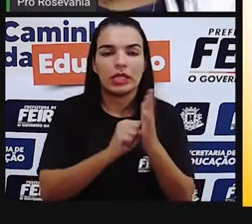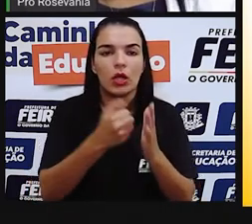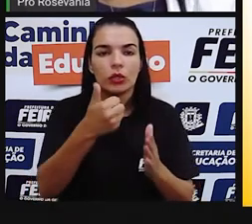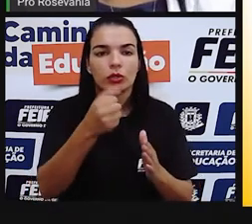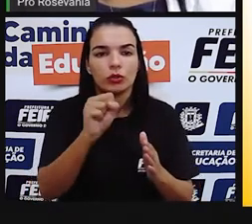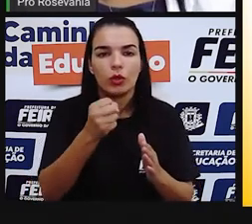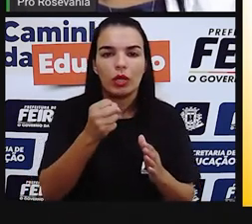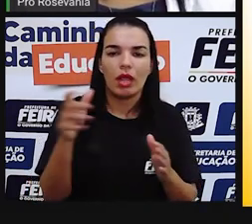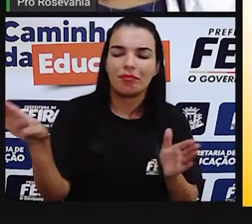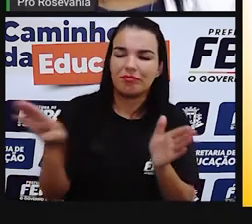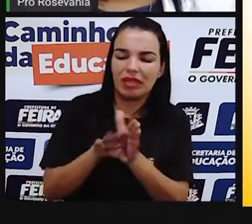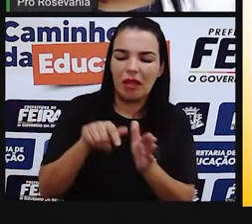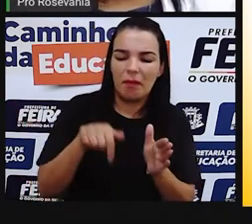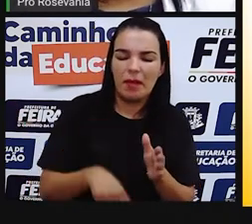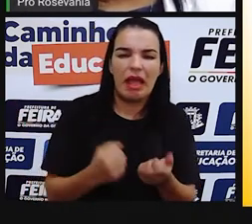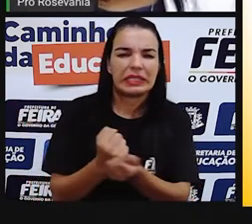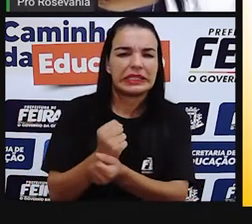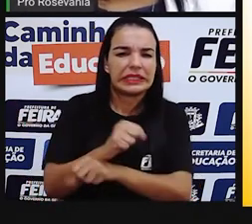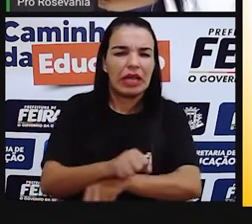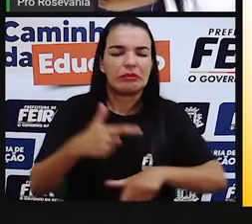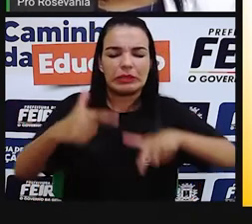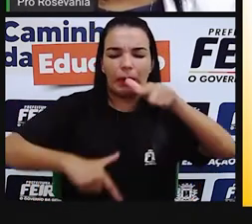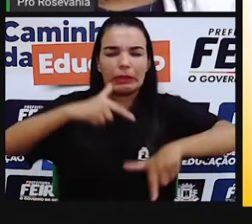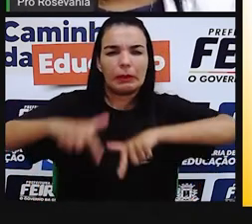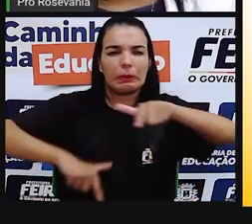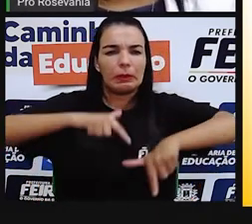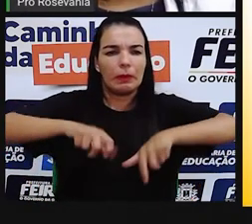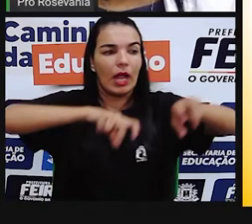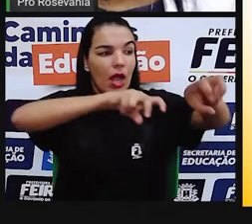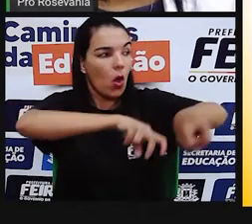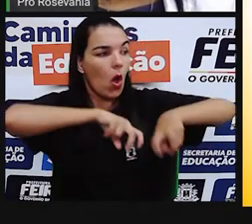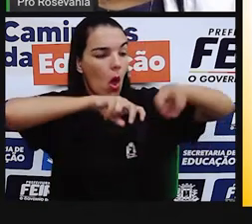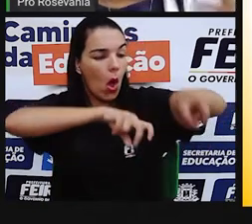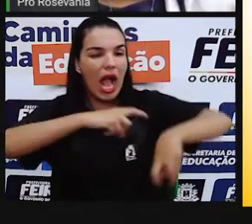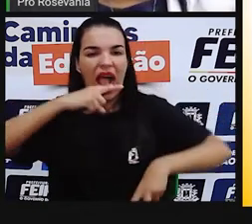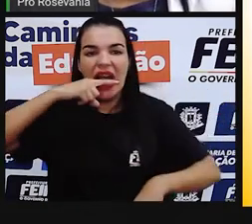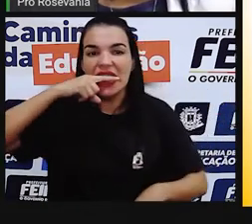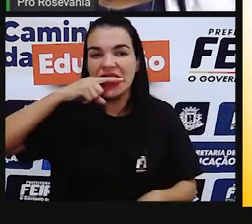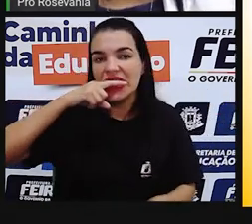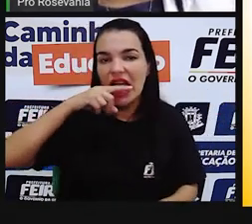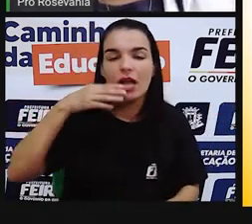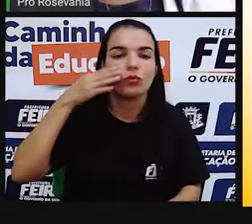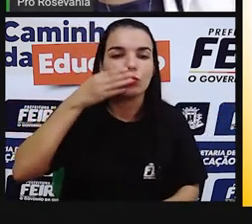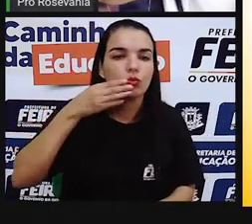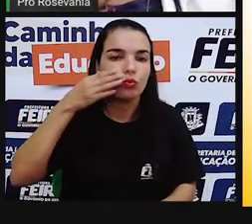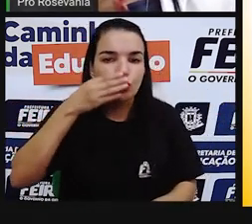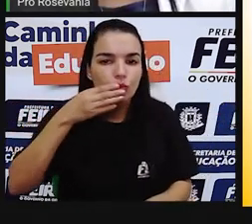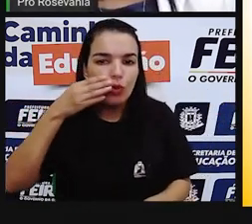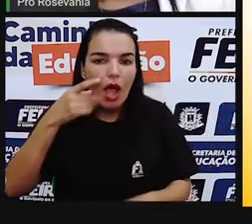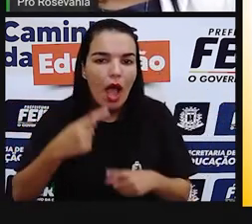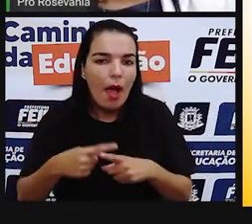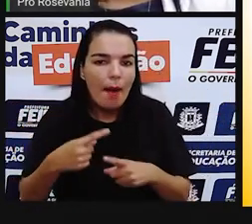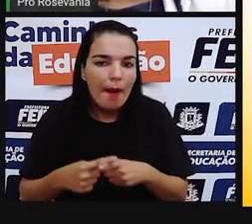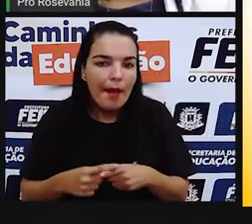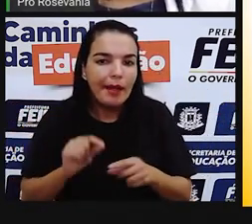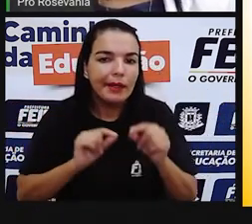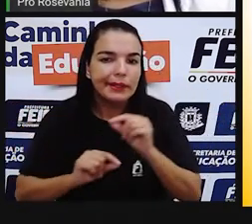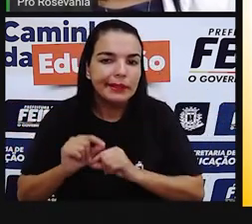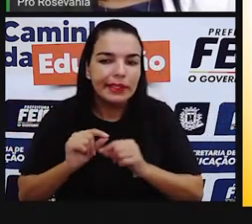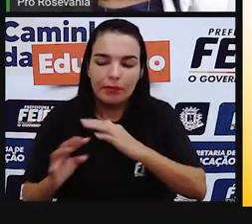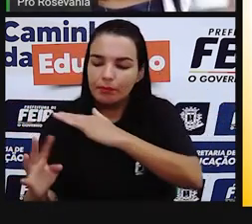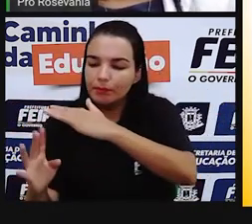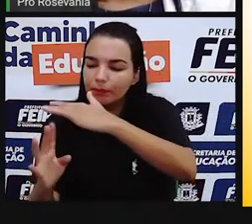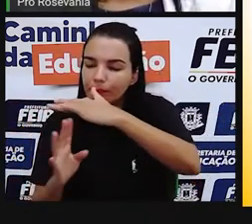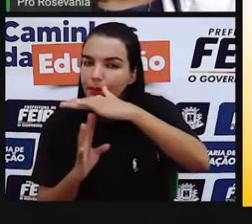mineração. Percebam que eles não vieram para cá de boa vontade, de migraram para aqui. É tanto que no processo migratório, os